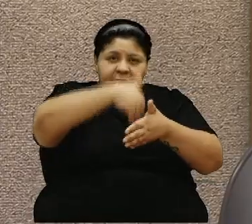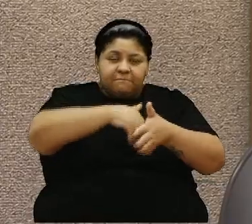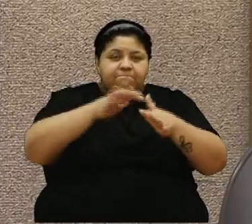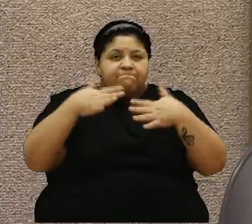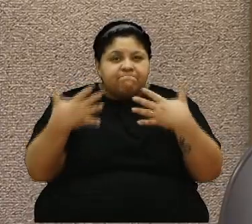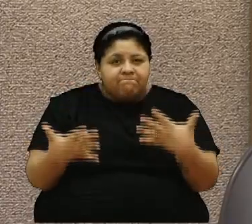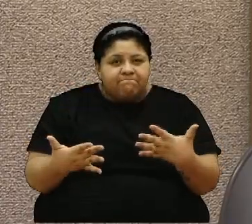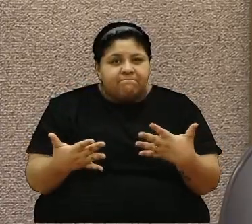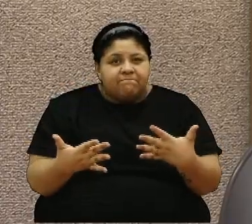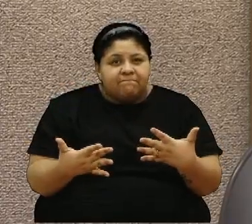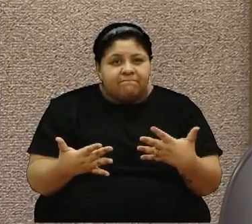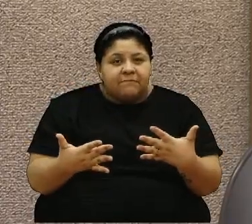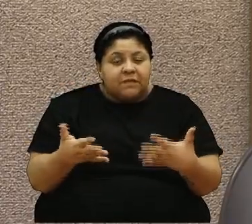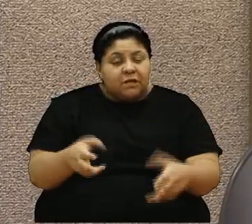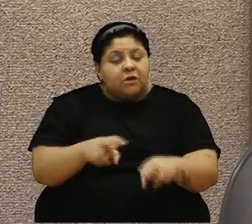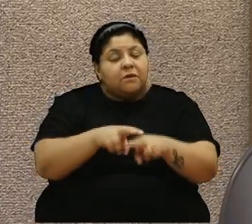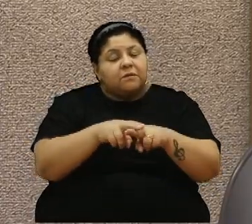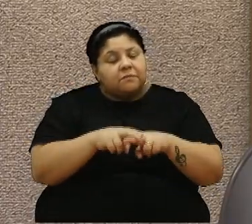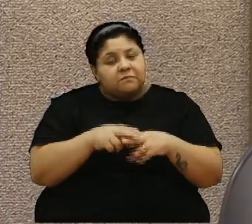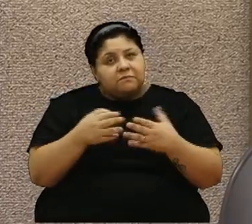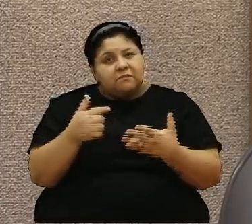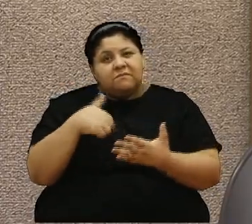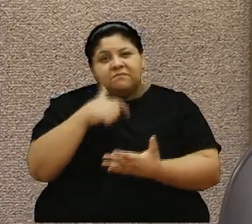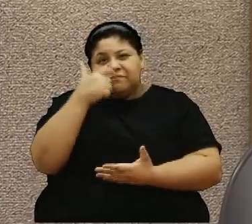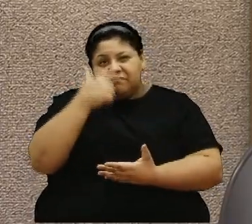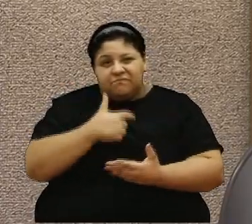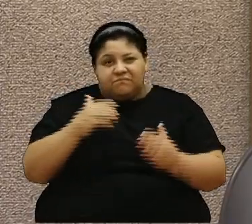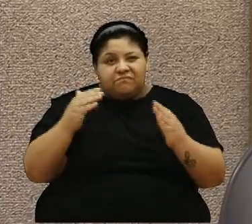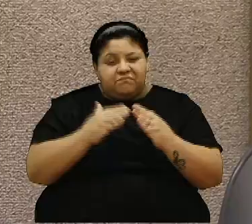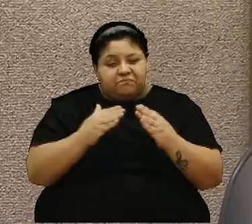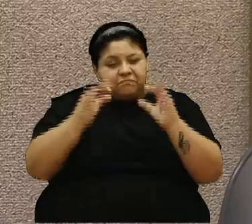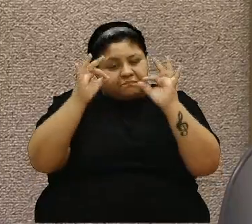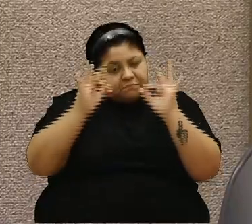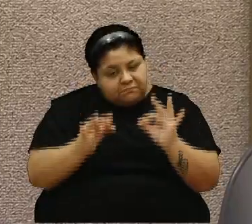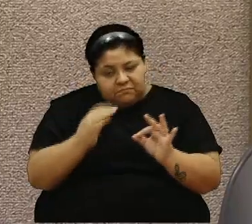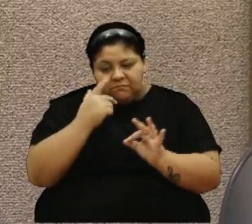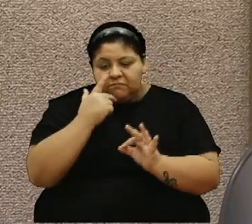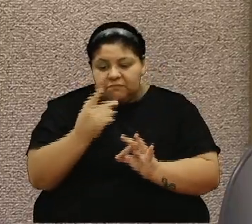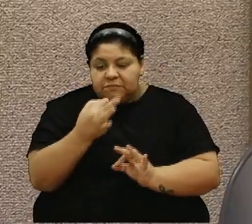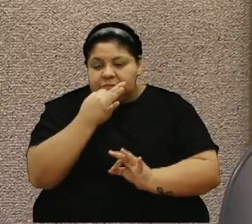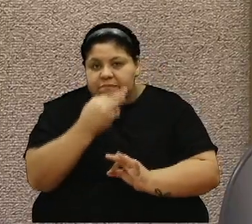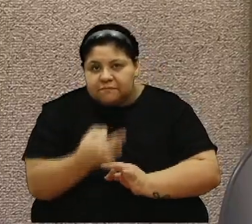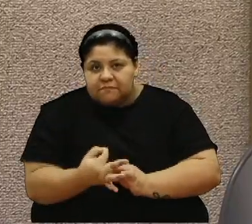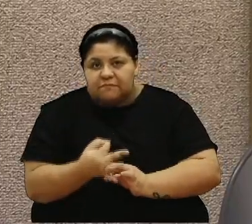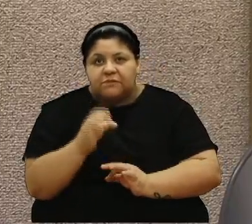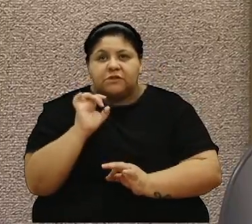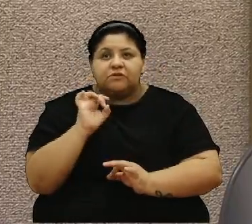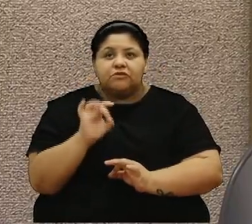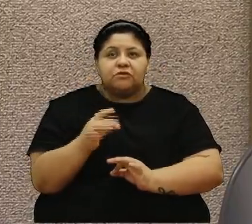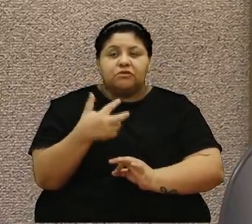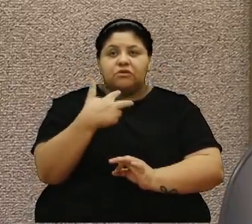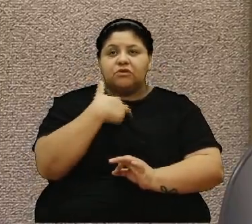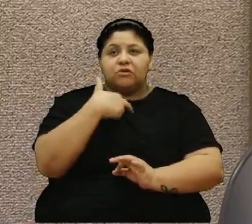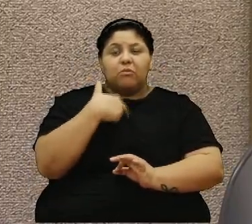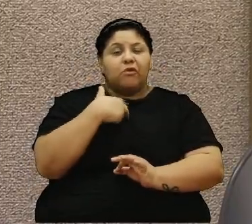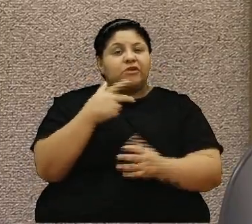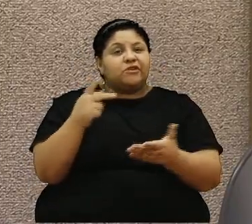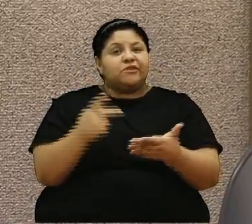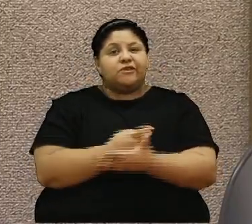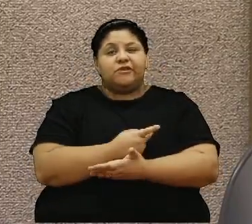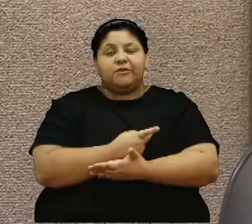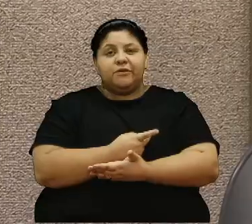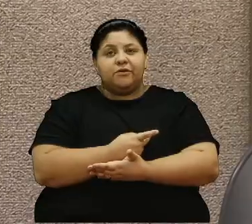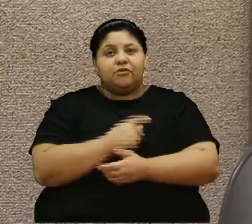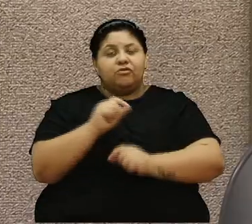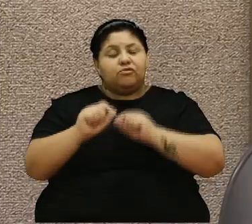Então, nesse sentido, eu acho que a casa está correta em manifestar a posição, só a gente não pode ser incoerente na linha do